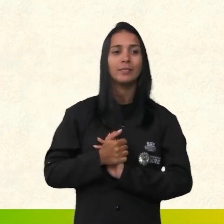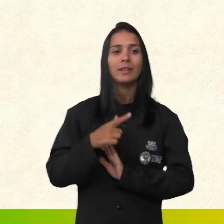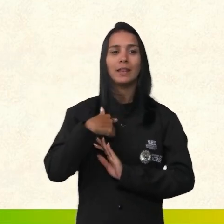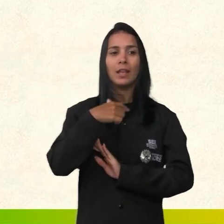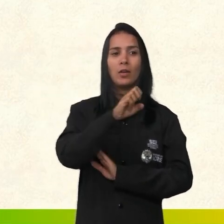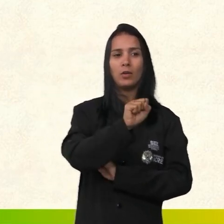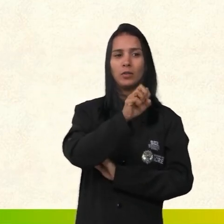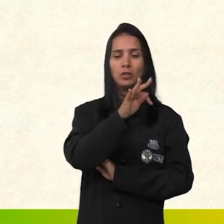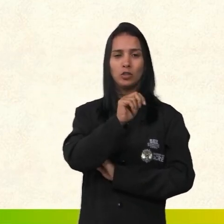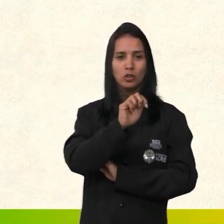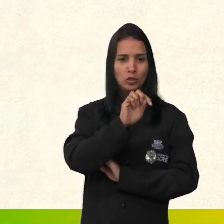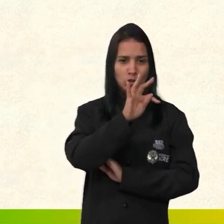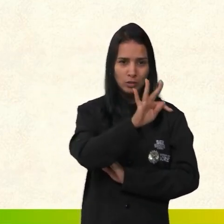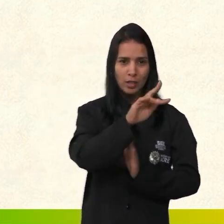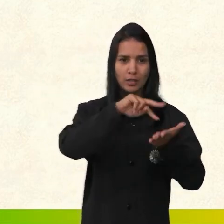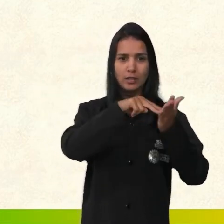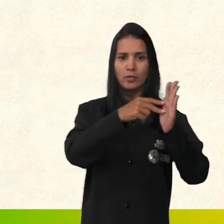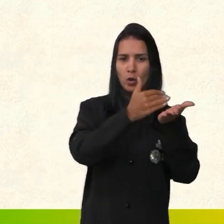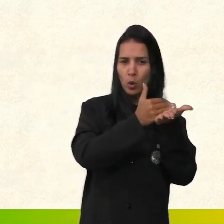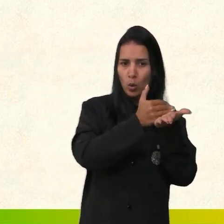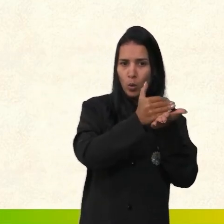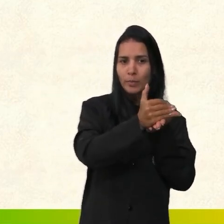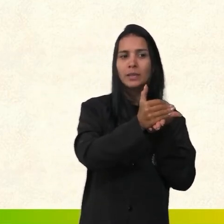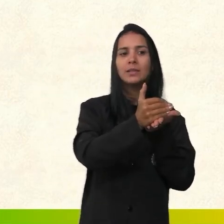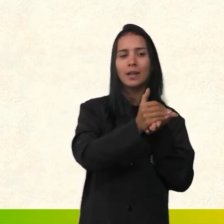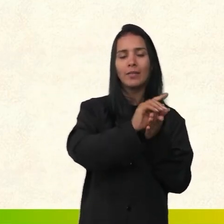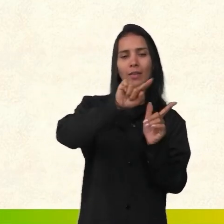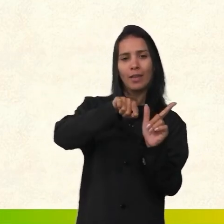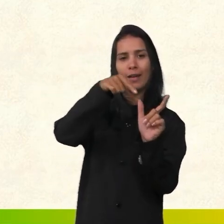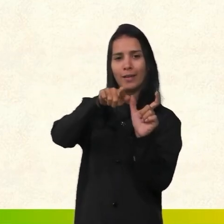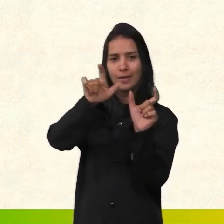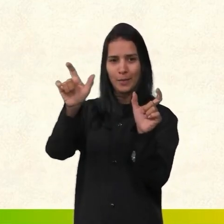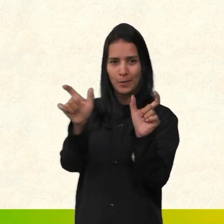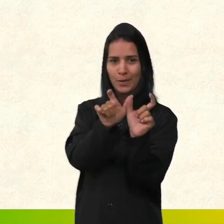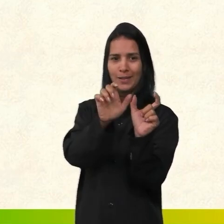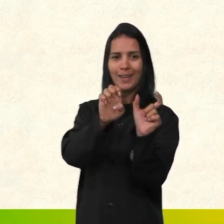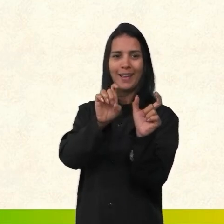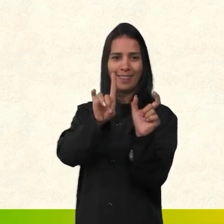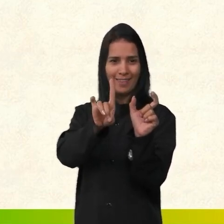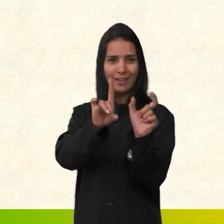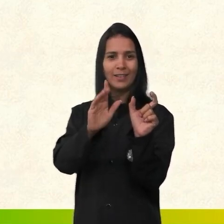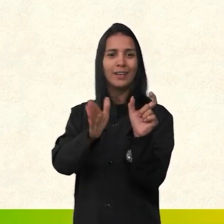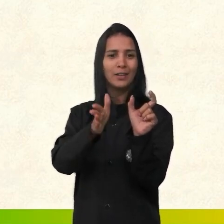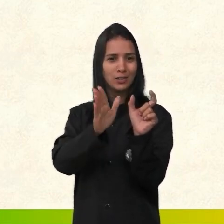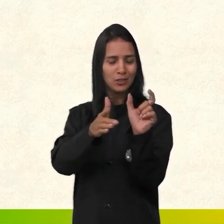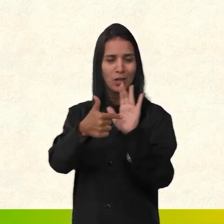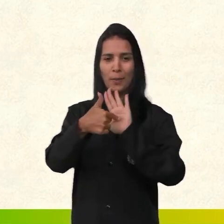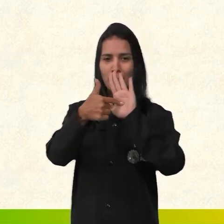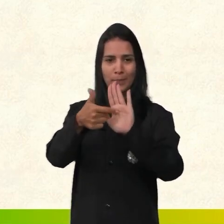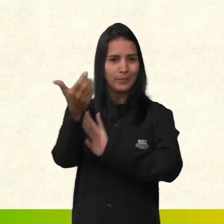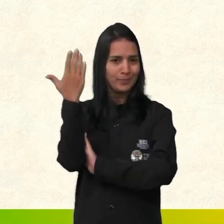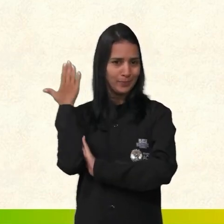começar. Nós temos started, começou.